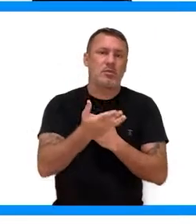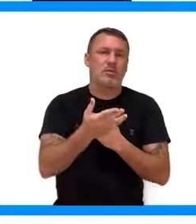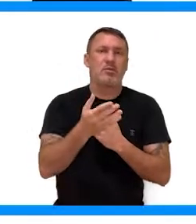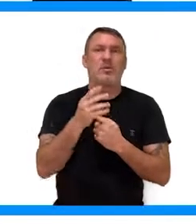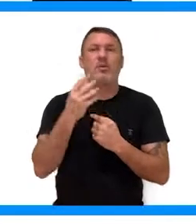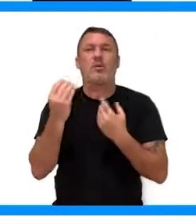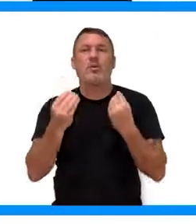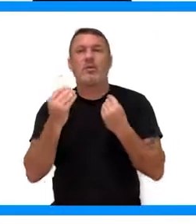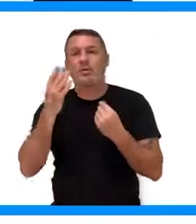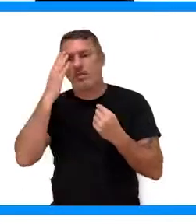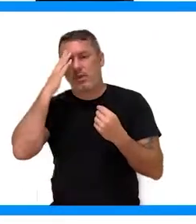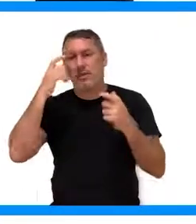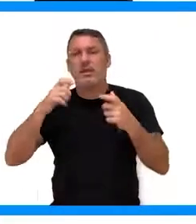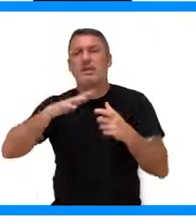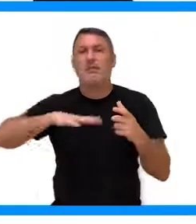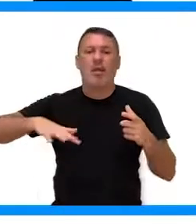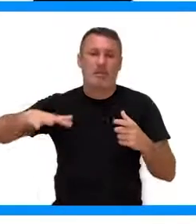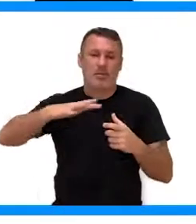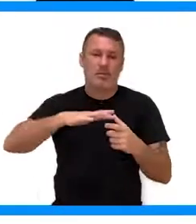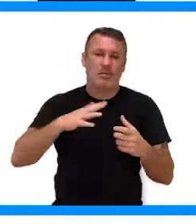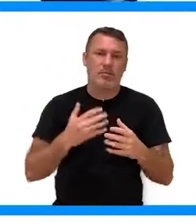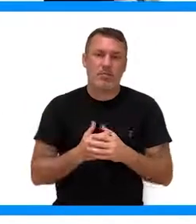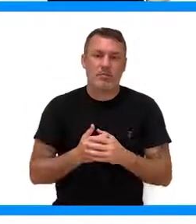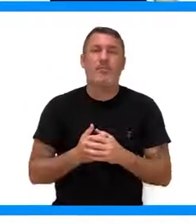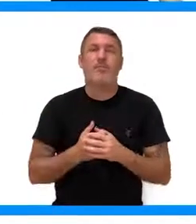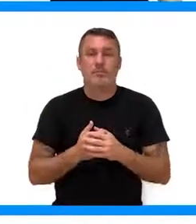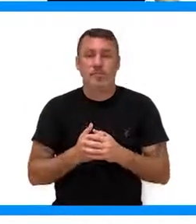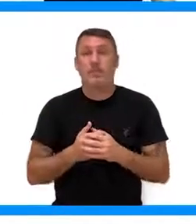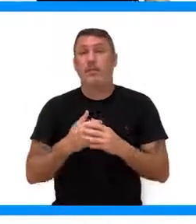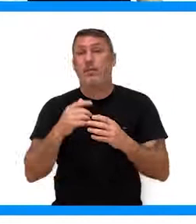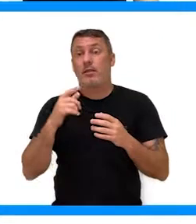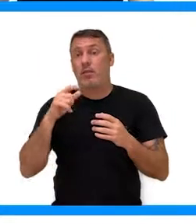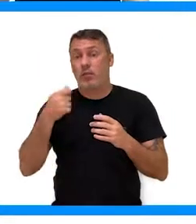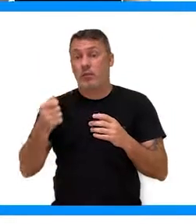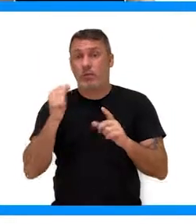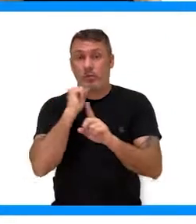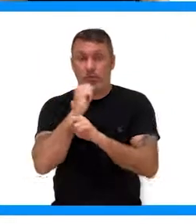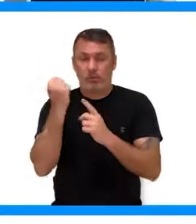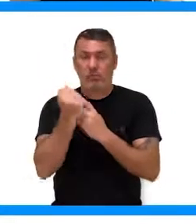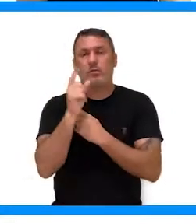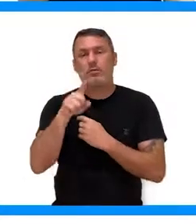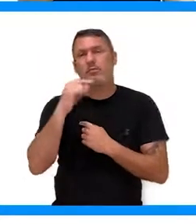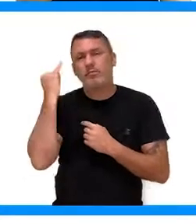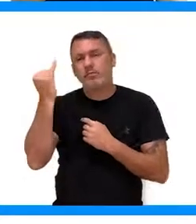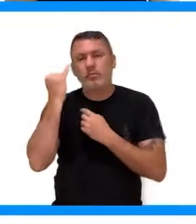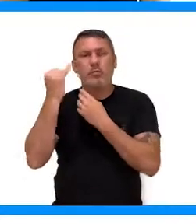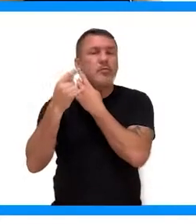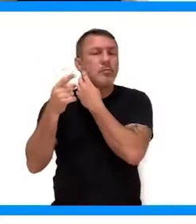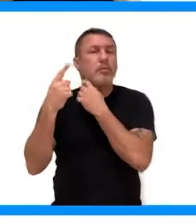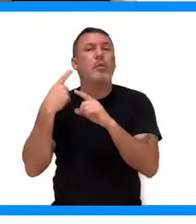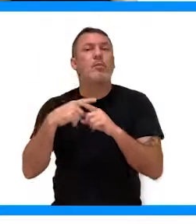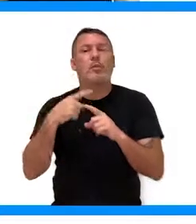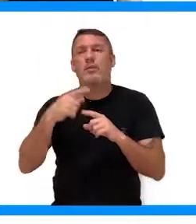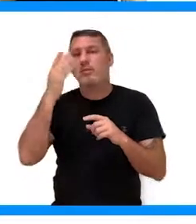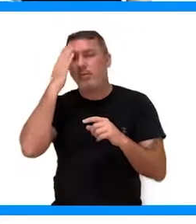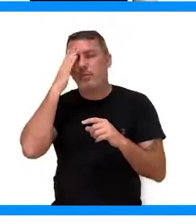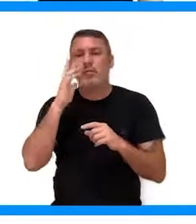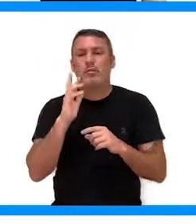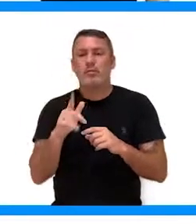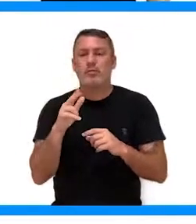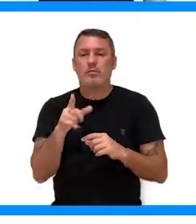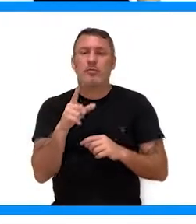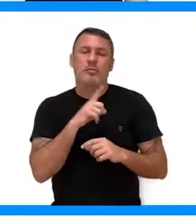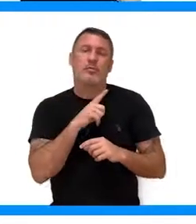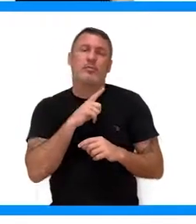dessa sociedade, do homem com este meio. Então, a discussão da função social da Terra é muito importante, tá?